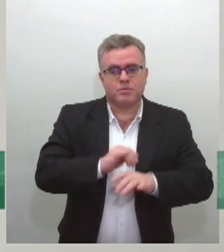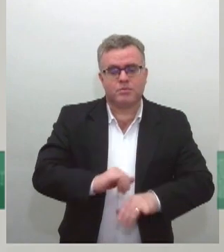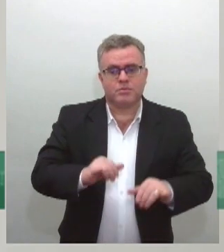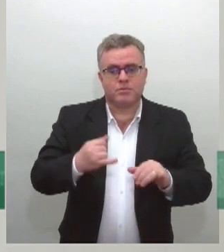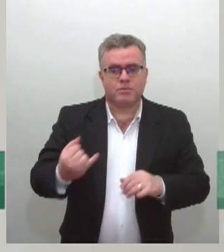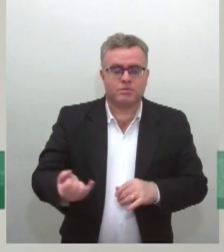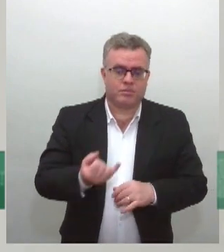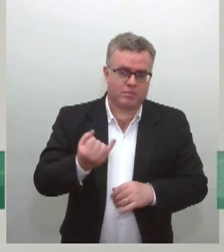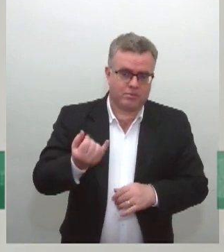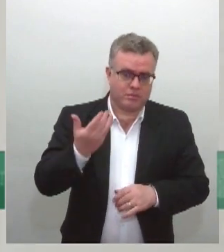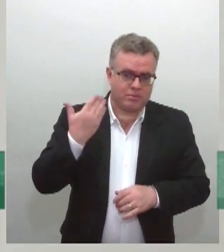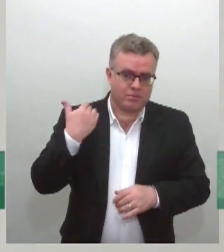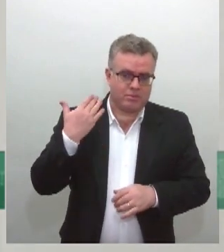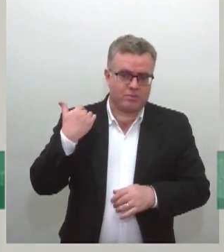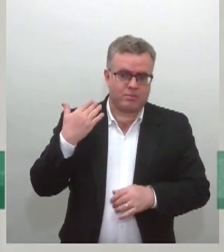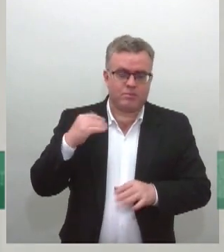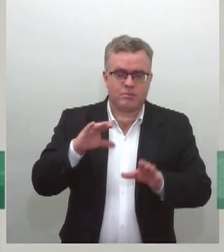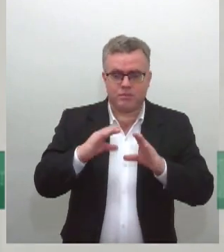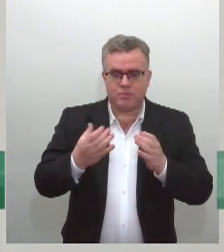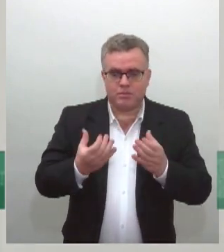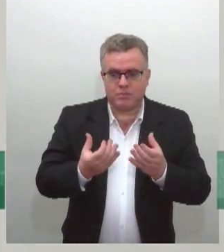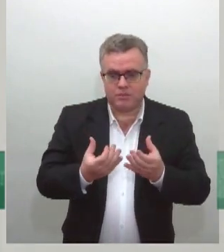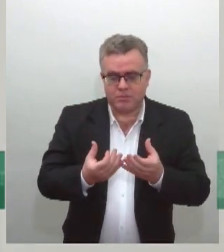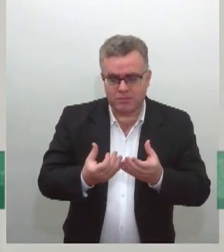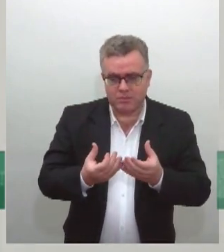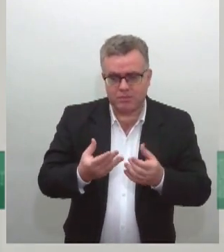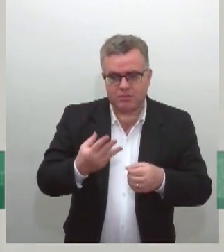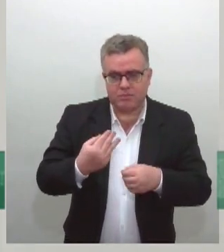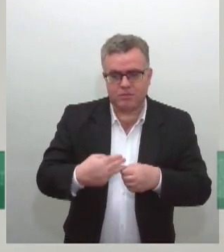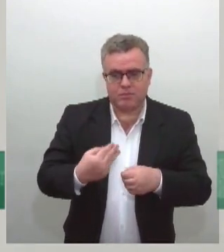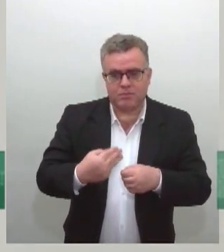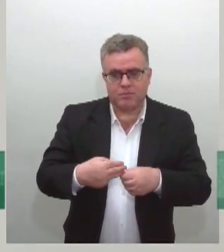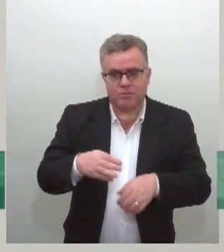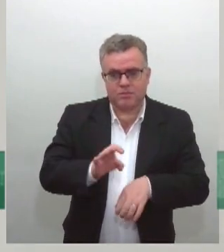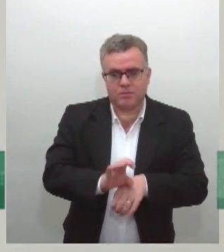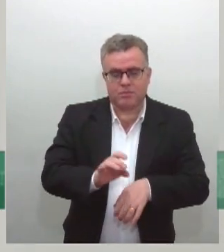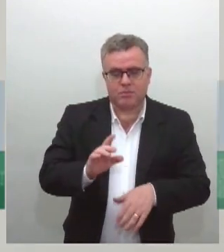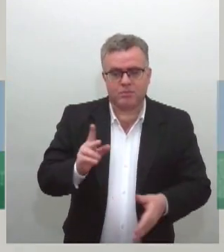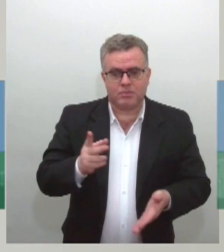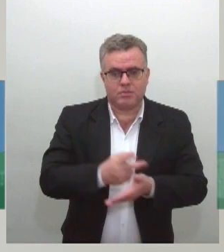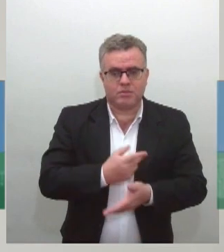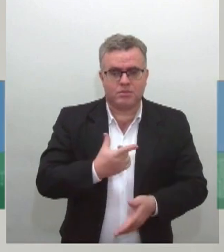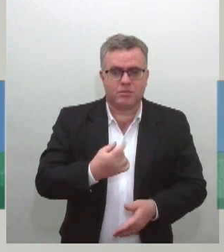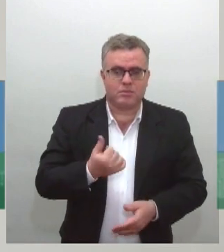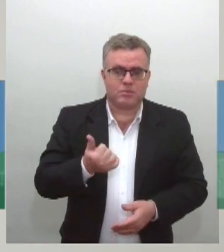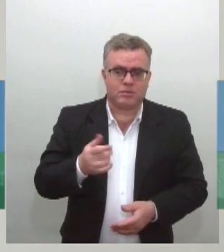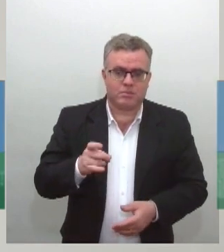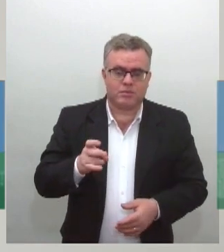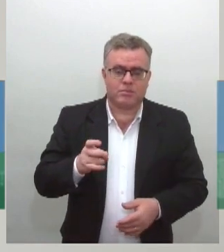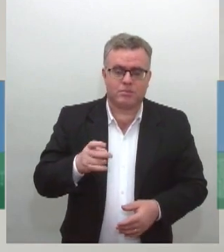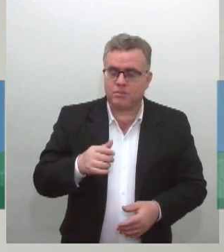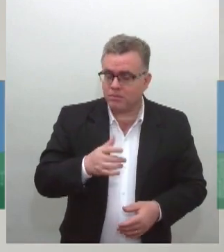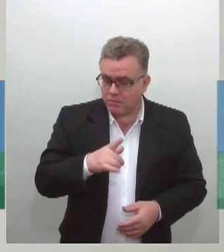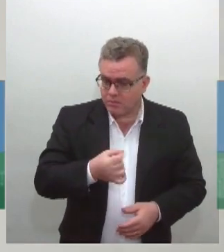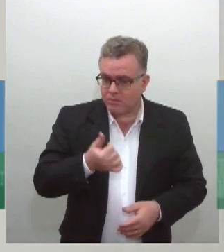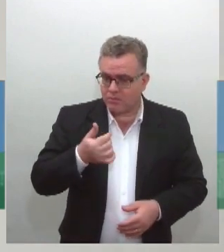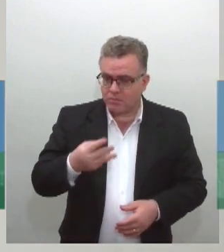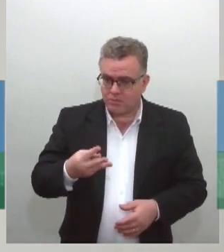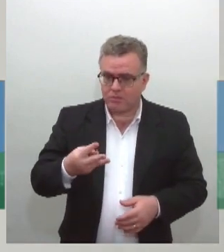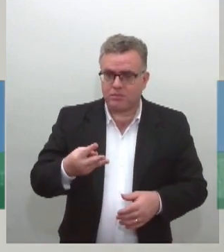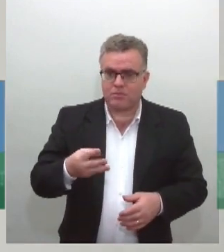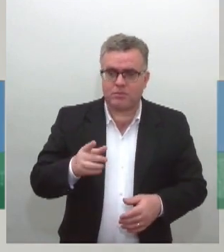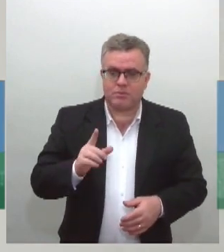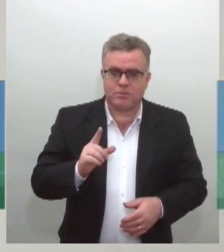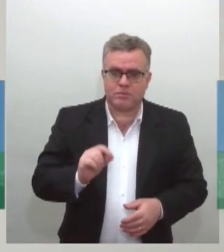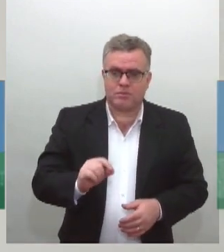de conferências municipais e estadual, que foi 2013, nós tivemos aqui um número de 23